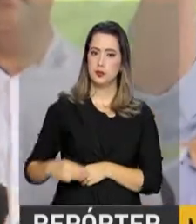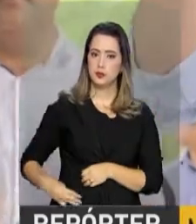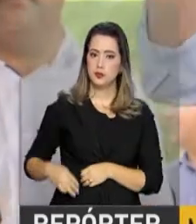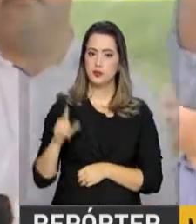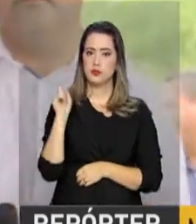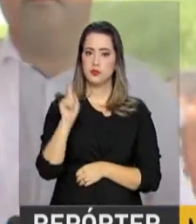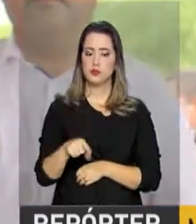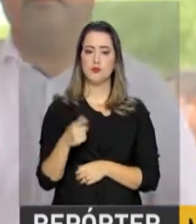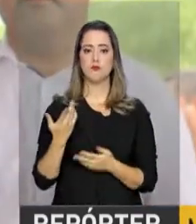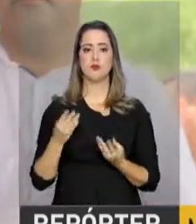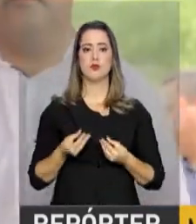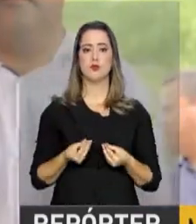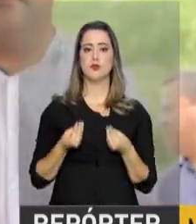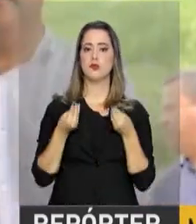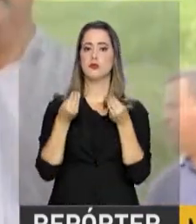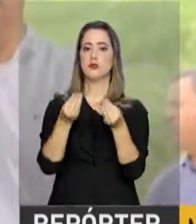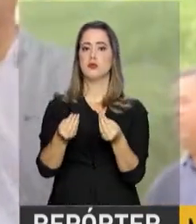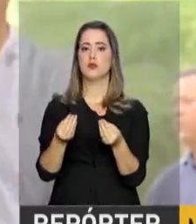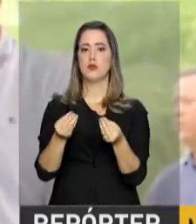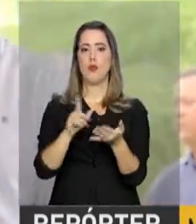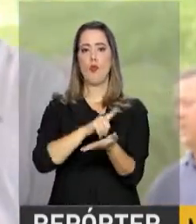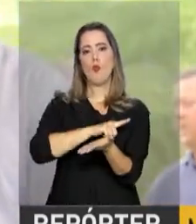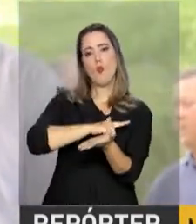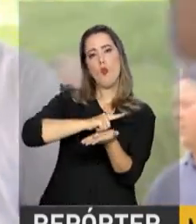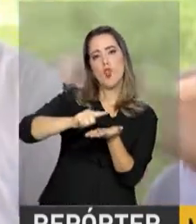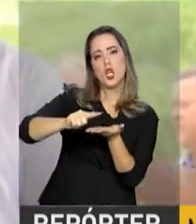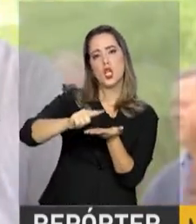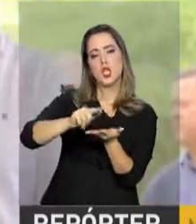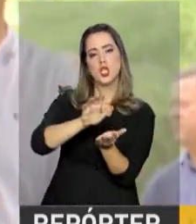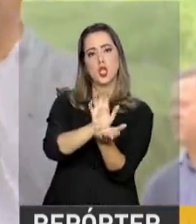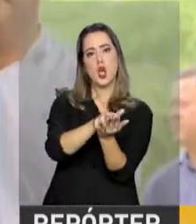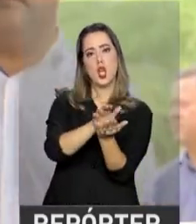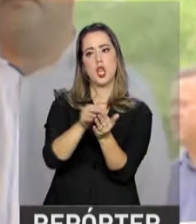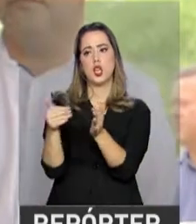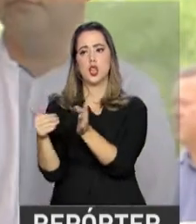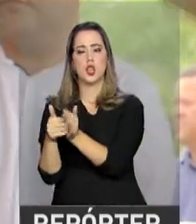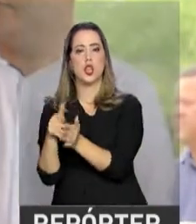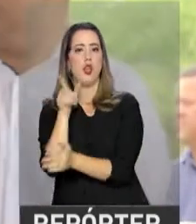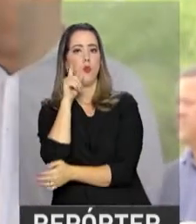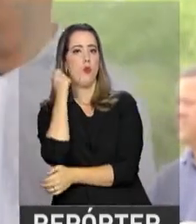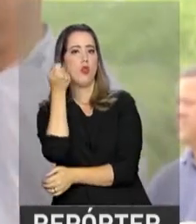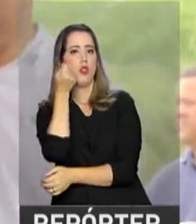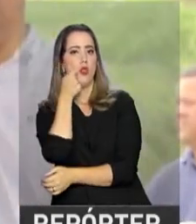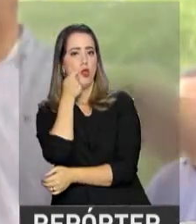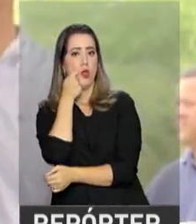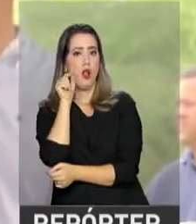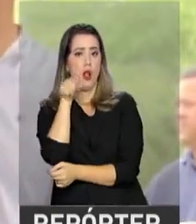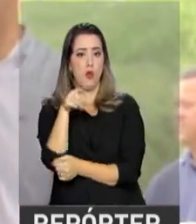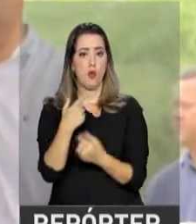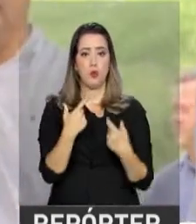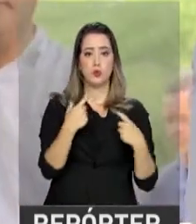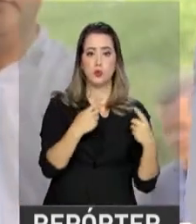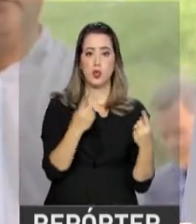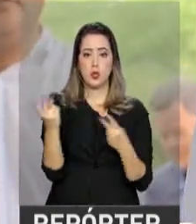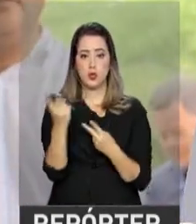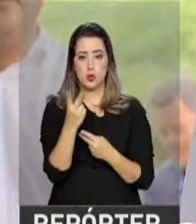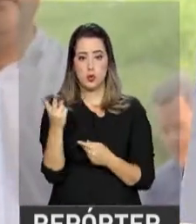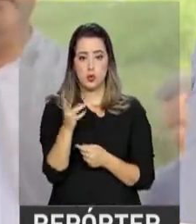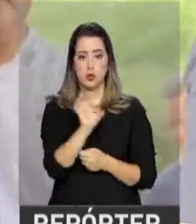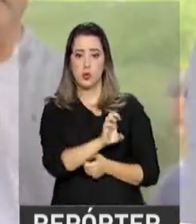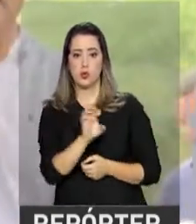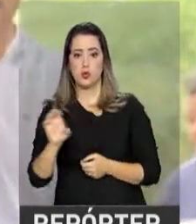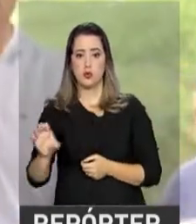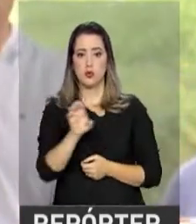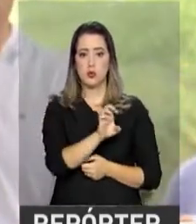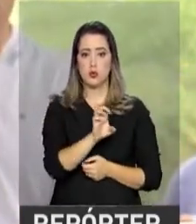ela trás o sertão de pernambuco ao sertão de alagoas o destino do sertão de alagoas aqui